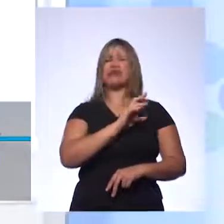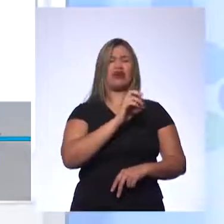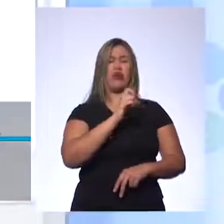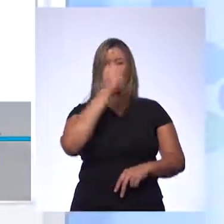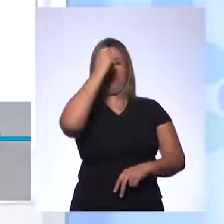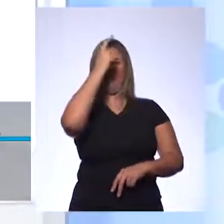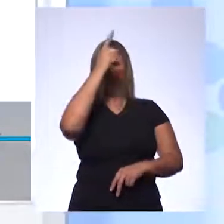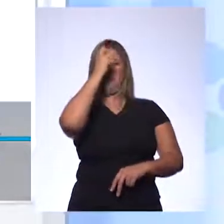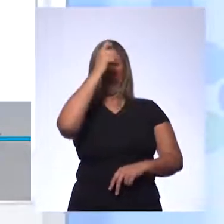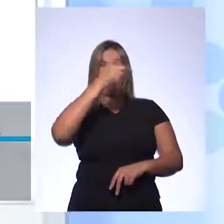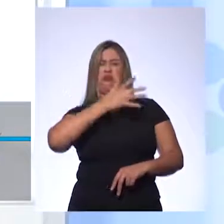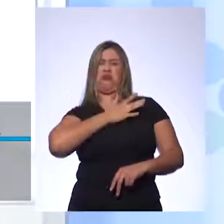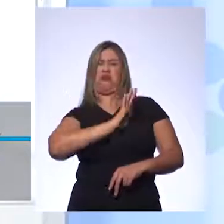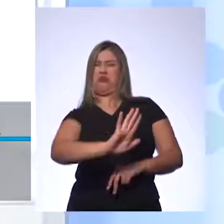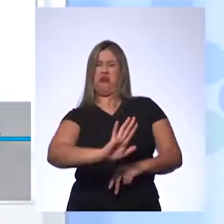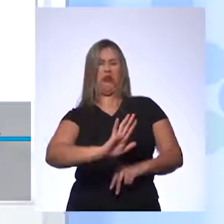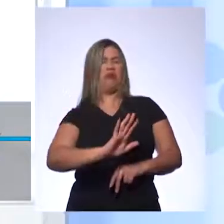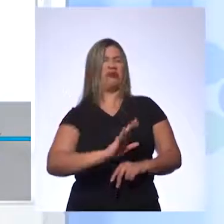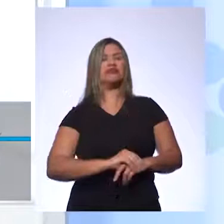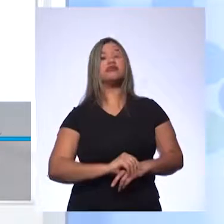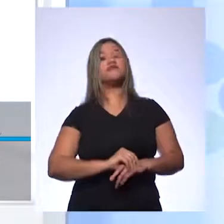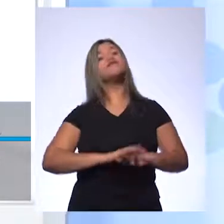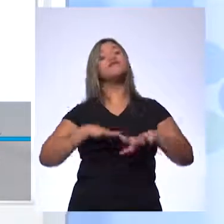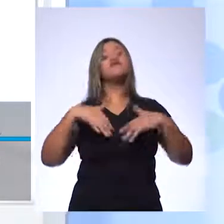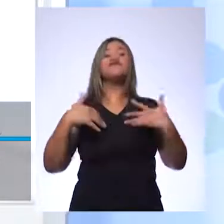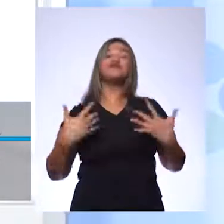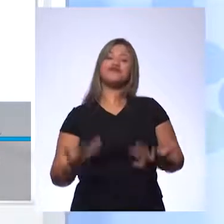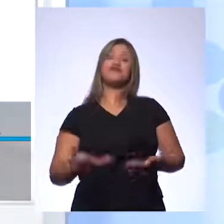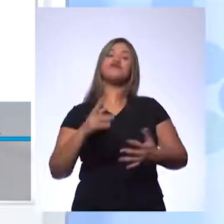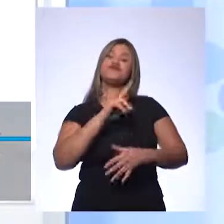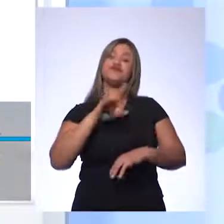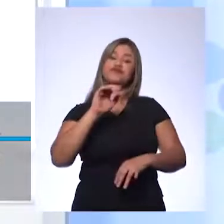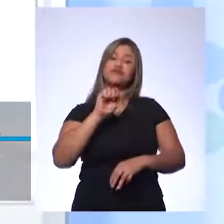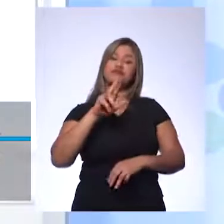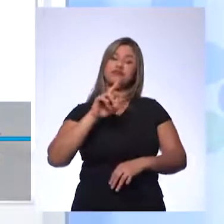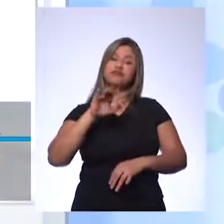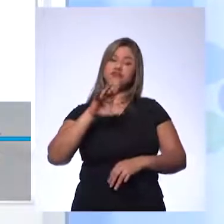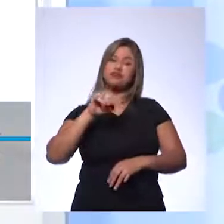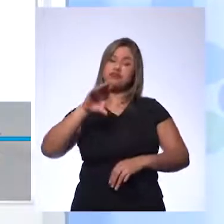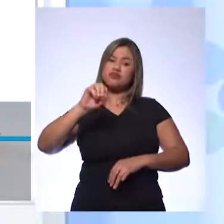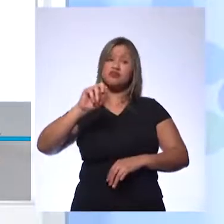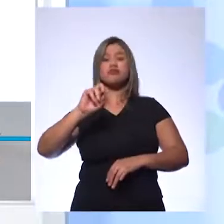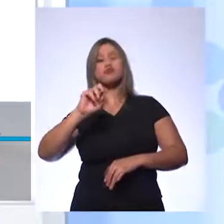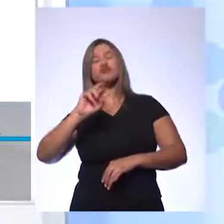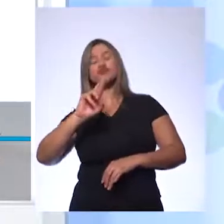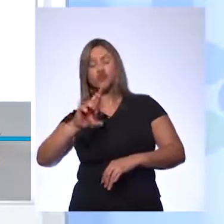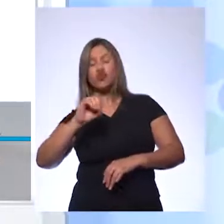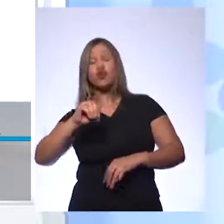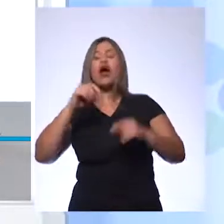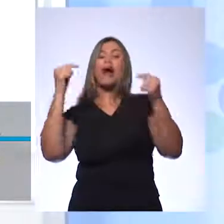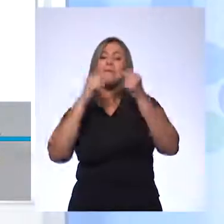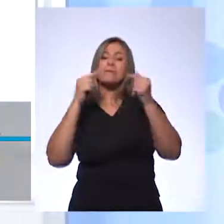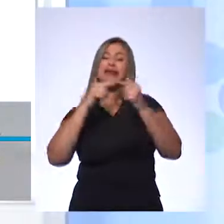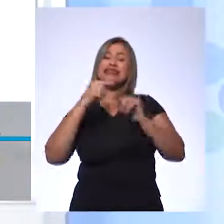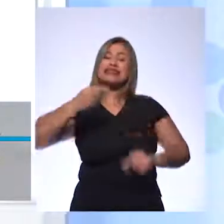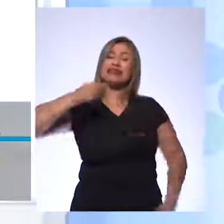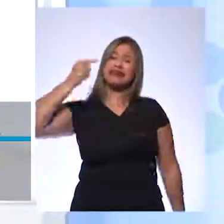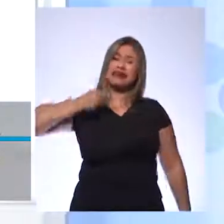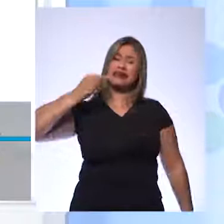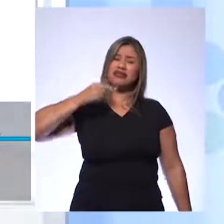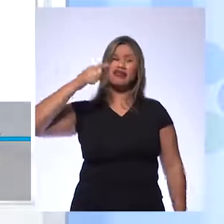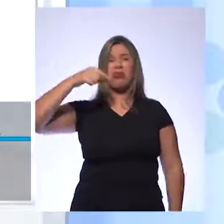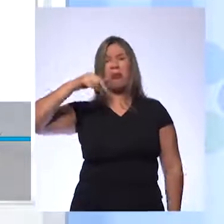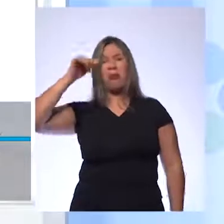valorizada então foram chamados de Bárbaros mas como uma forma negativa Tá bem então uma forma